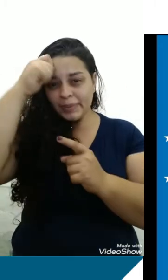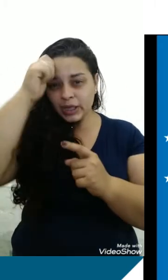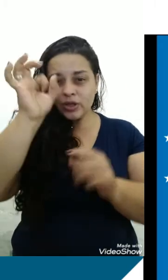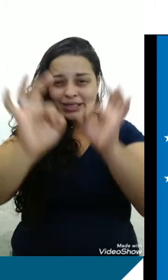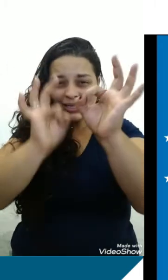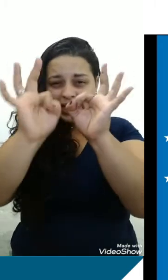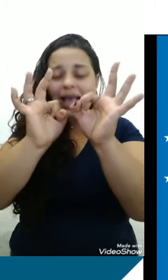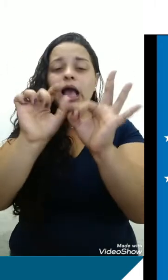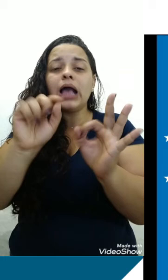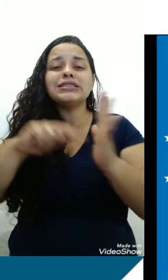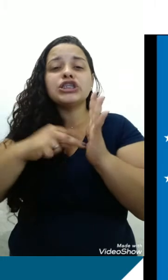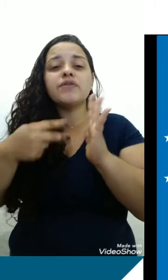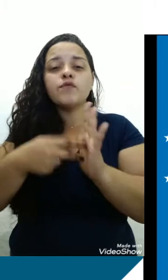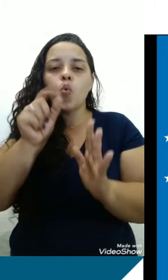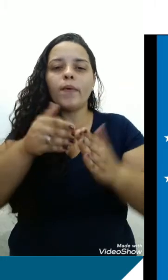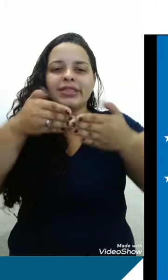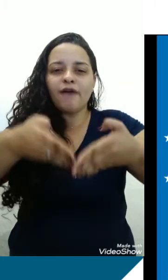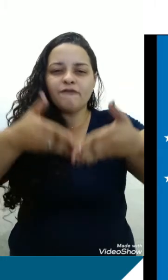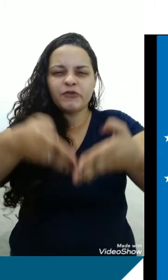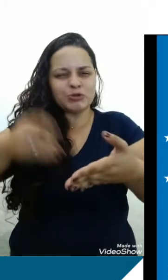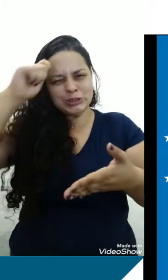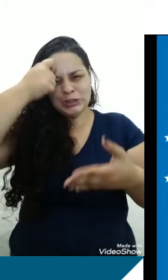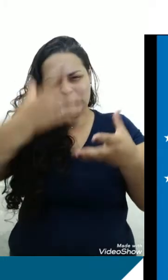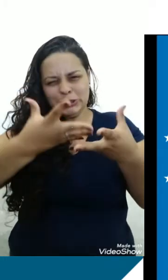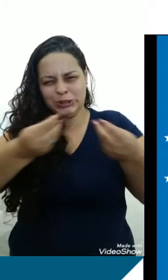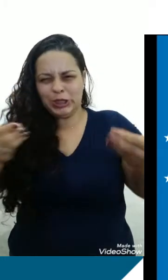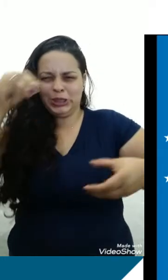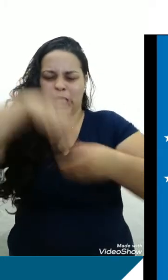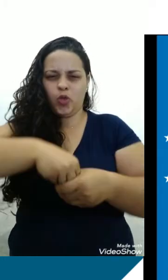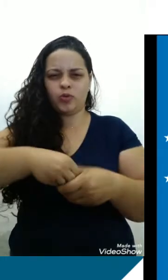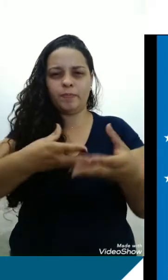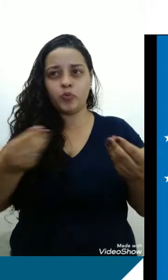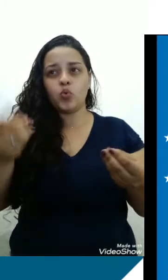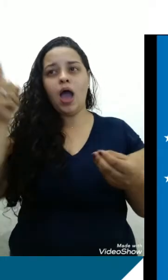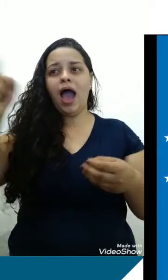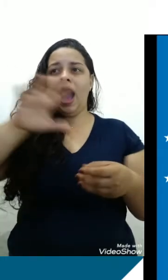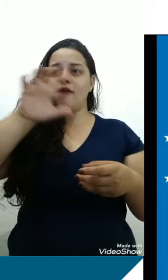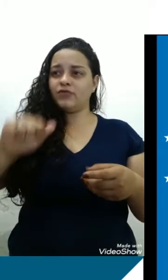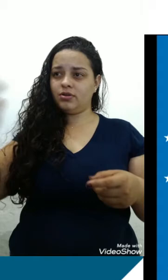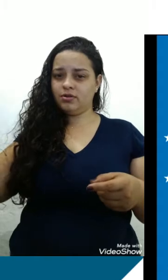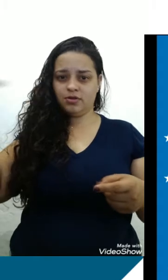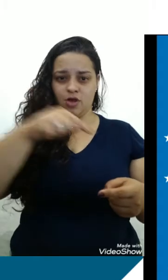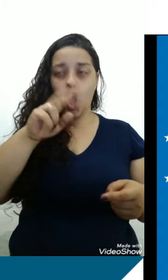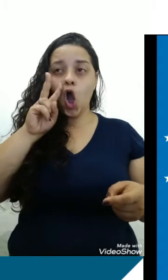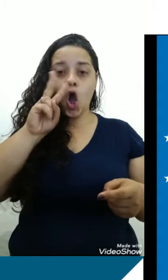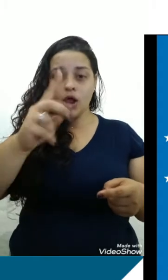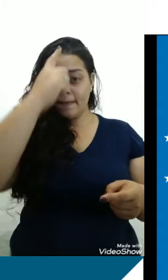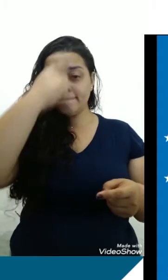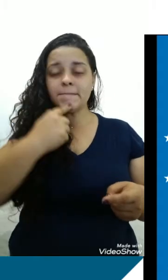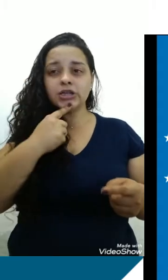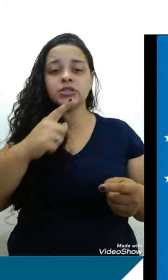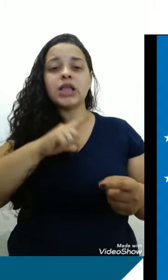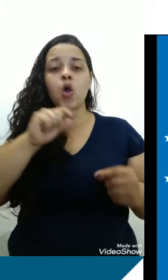ele representa, cada pontinho desses representa um navio negreiro que saiu da África e veio para as Américas, para a gente